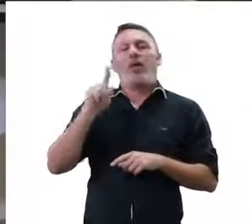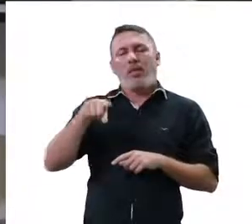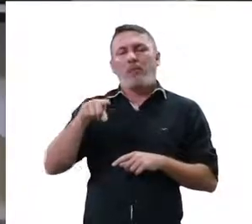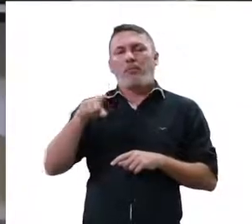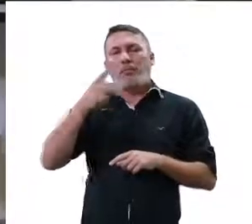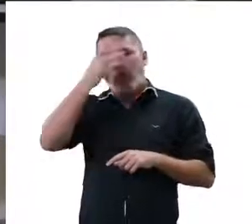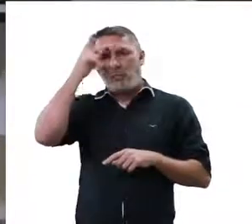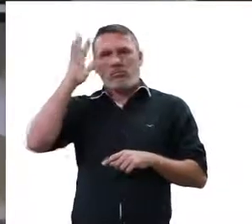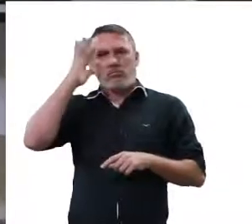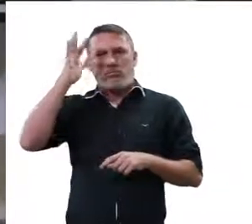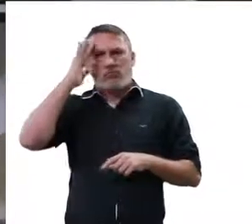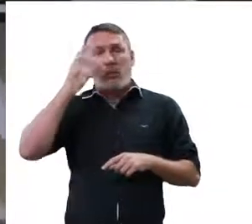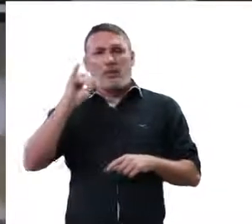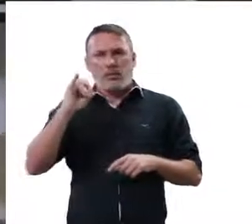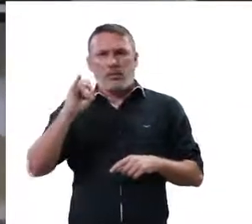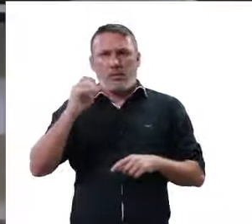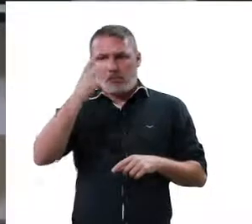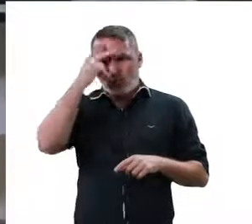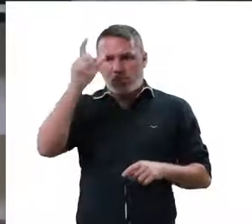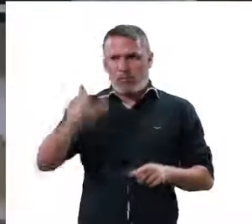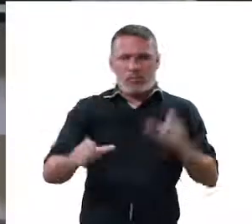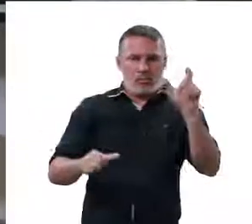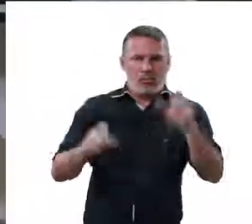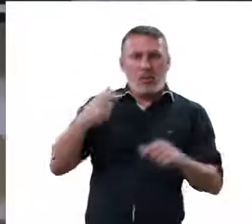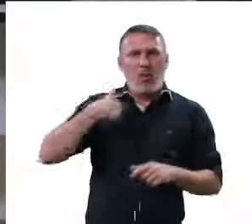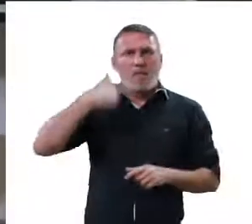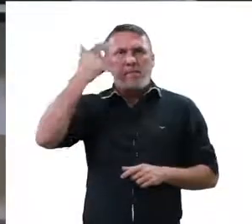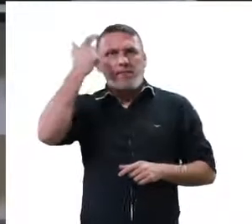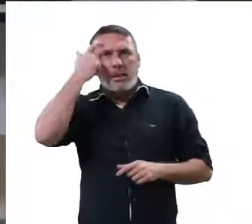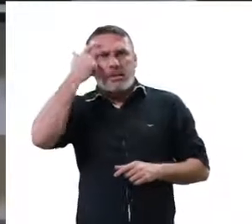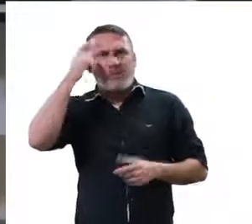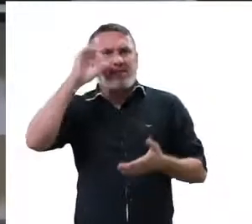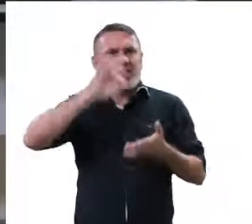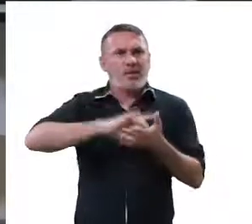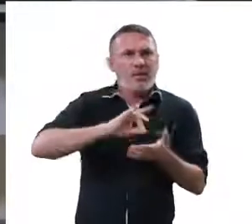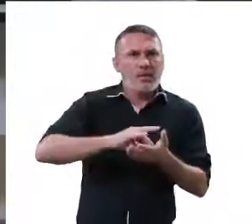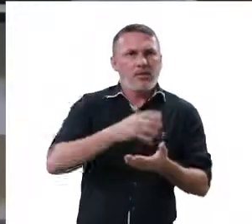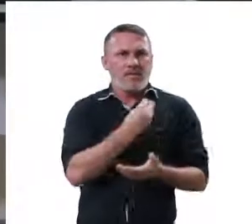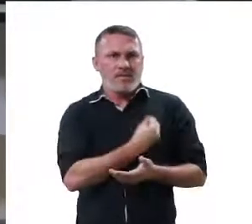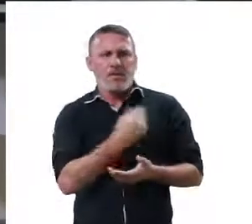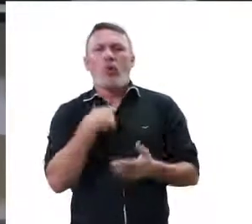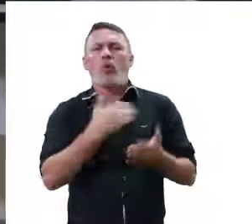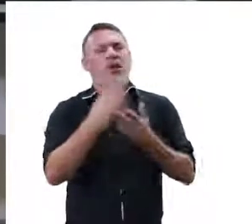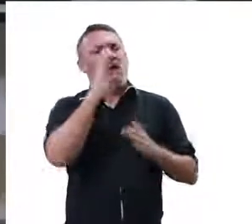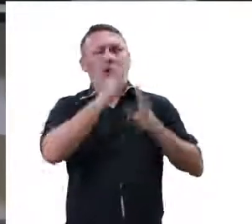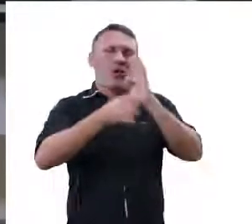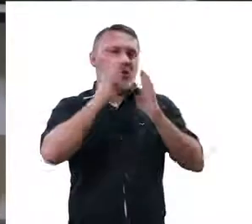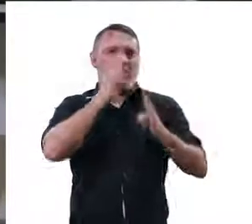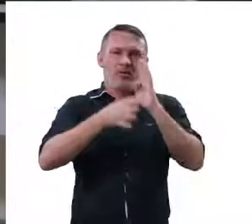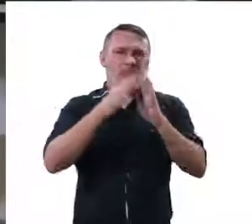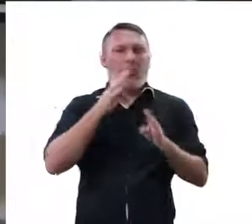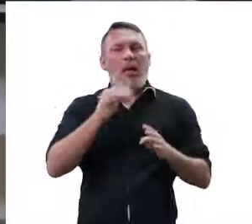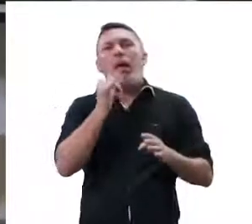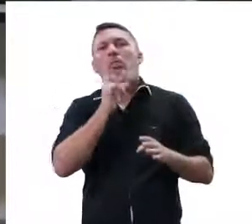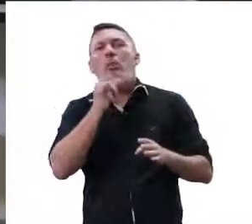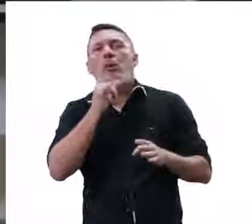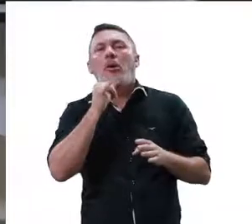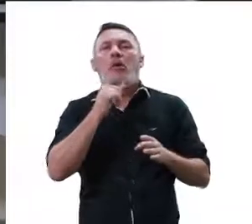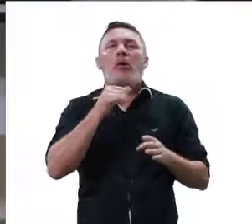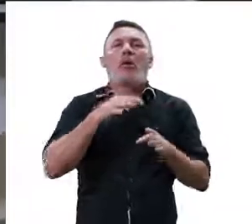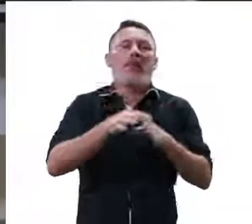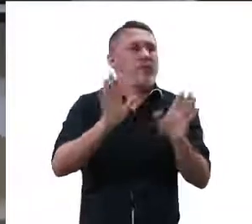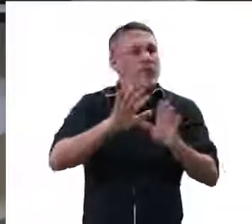né? Você, o indivíduo, a partir do momento que ele pensa, ele passa a analisar a sua realidade criticamente. Ele não é um passageiro dentro desse